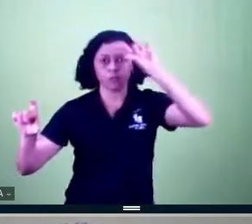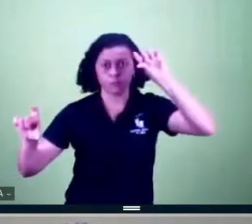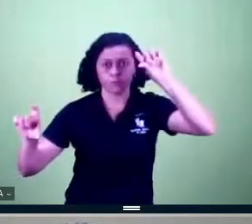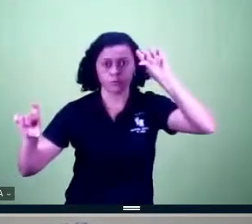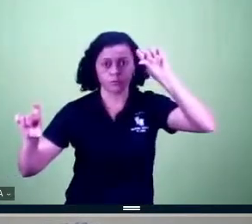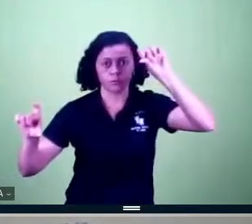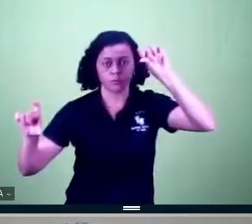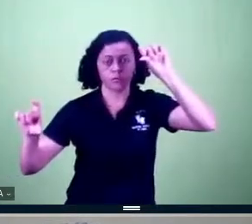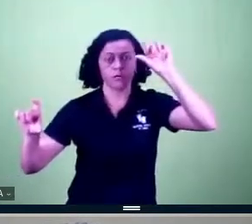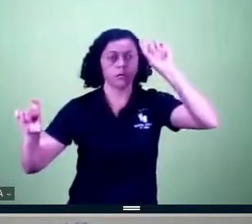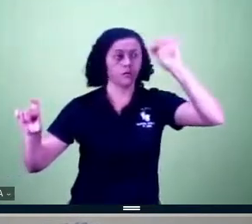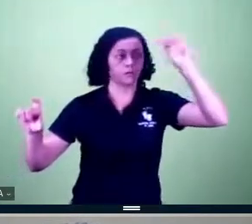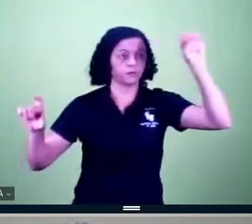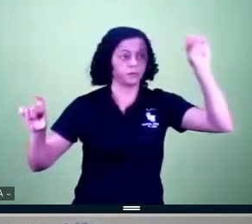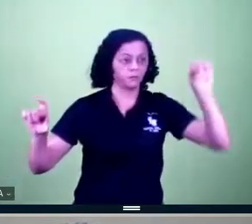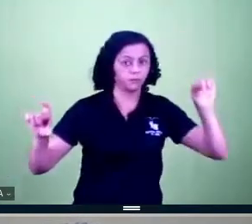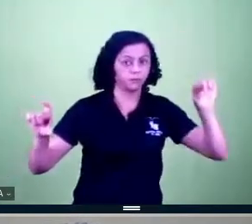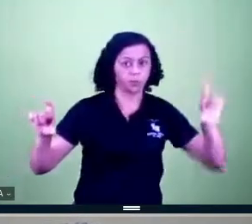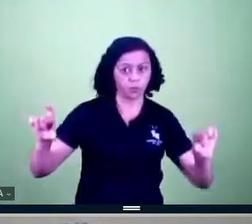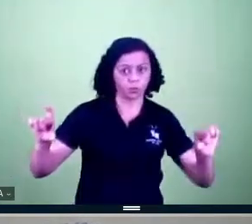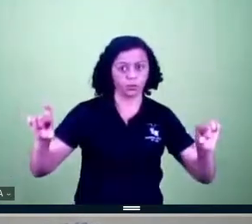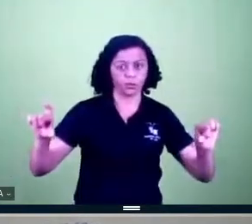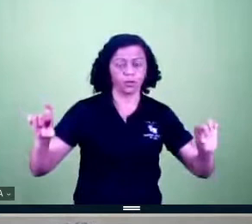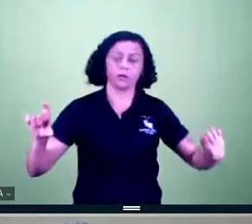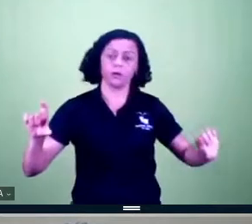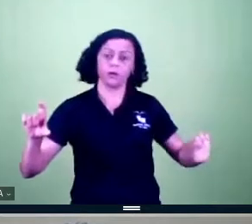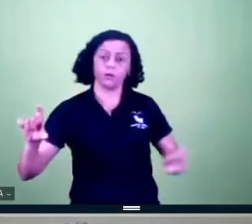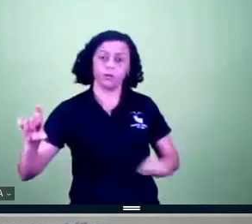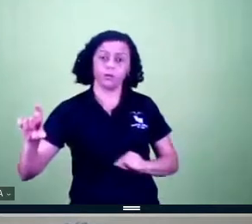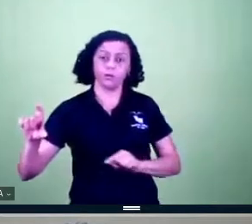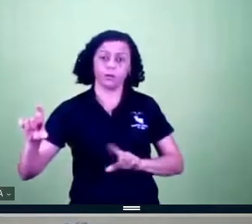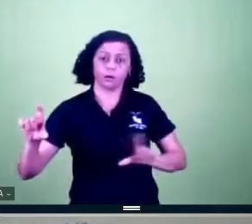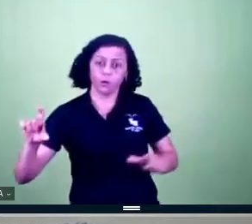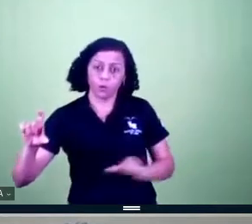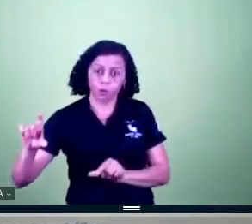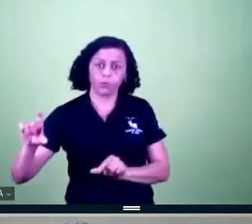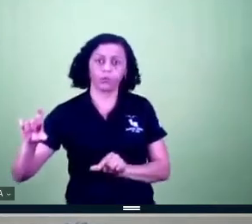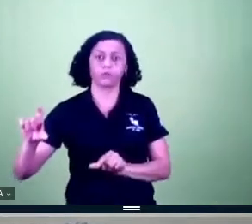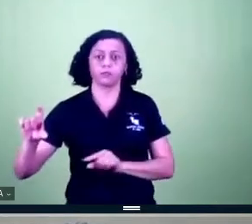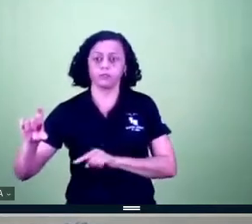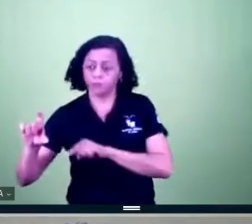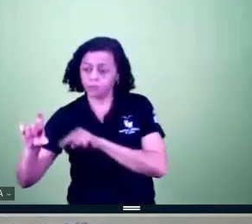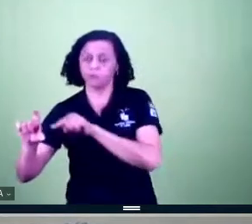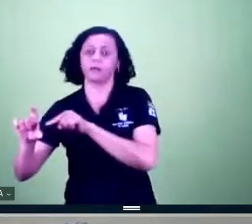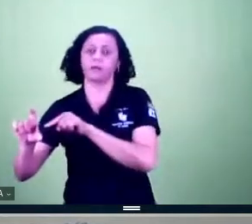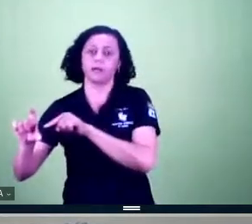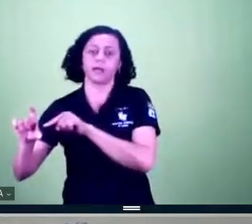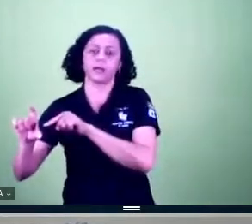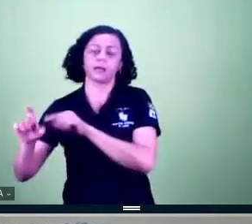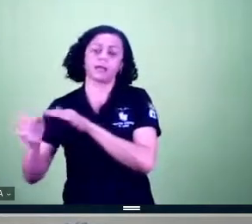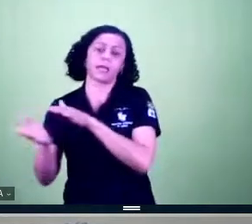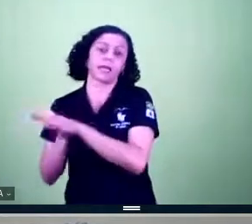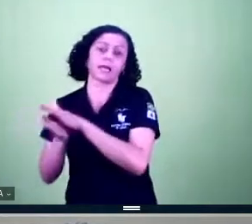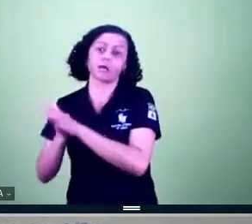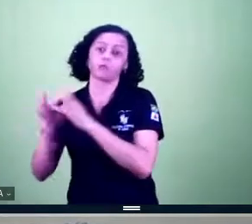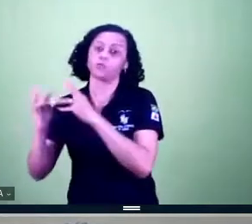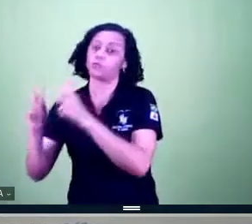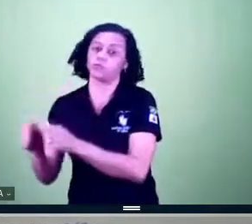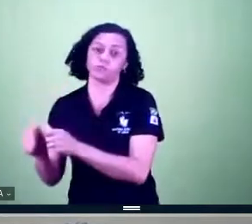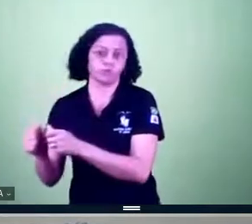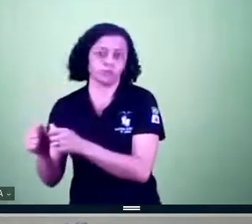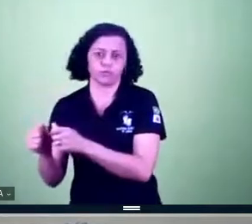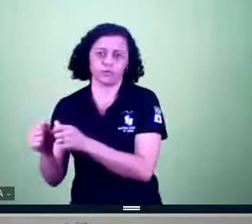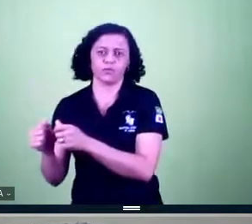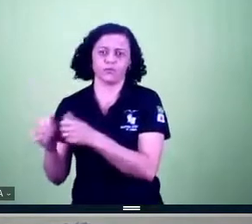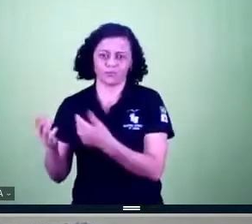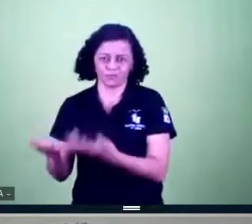Tá tranquilo? Então eu vou deixando, ele vai perdendo tensão pelo caminho, e se aqui é mais de 100 volts, ao final de todo o circuito,